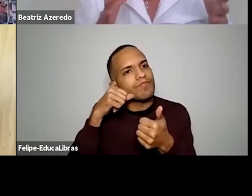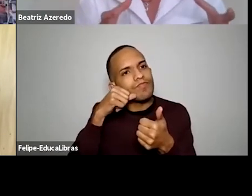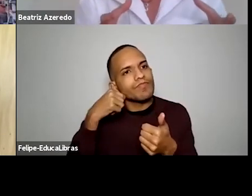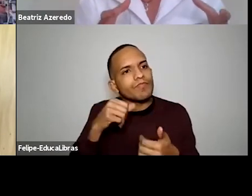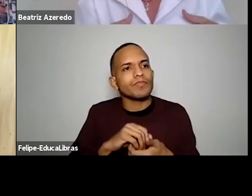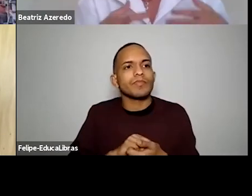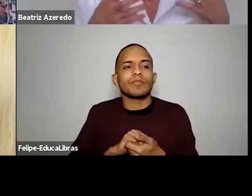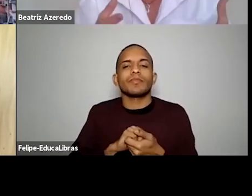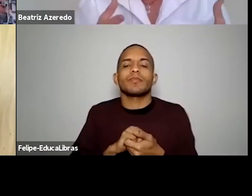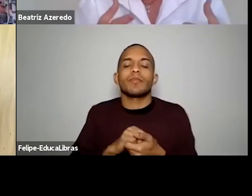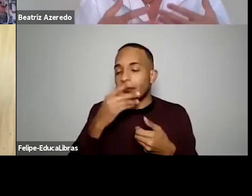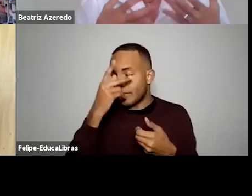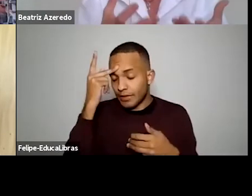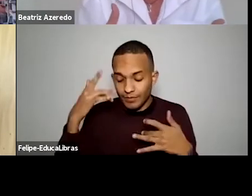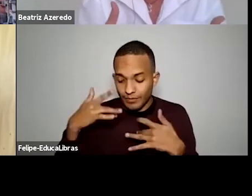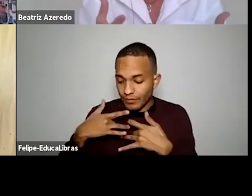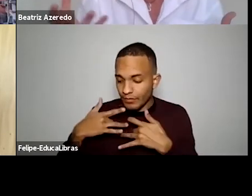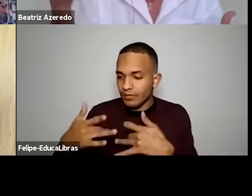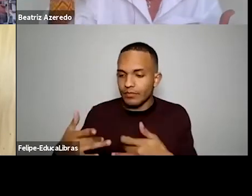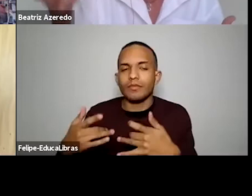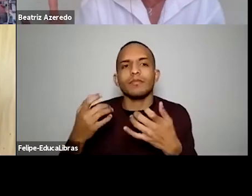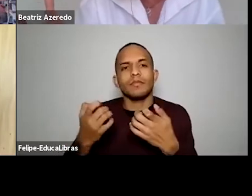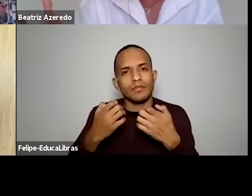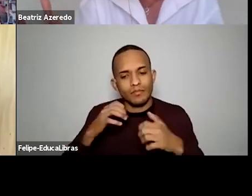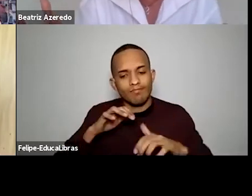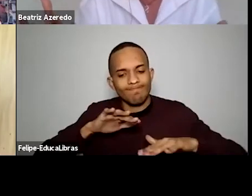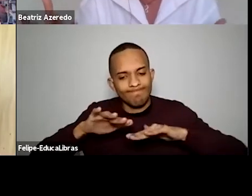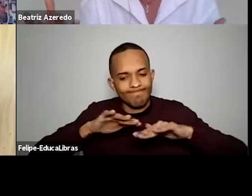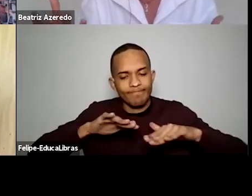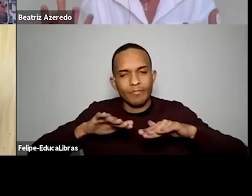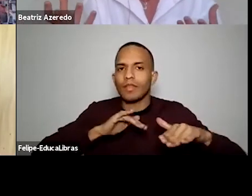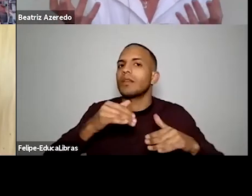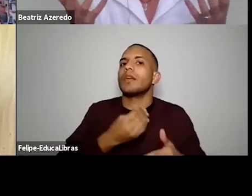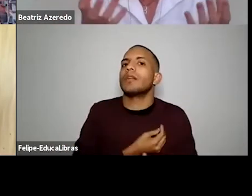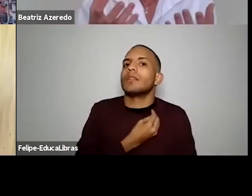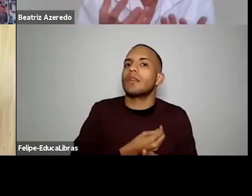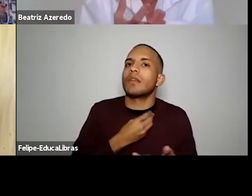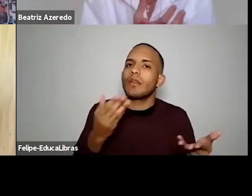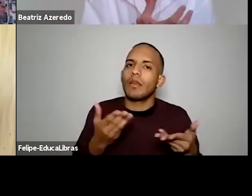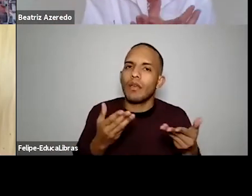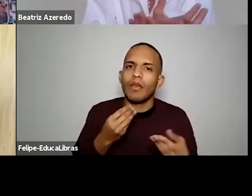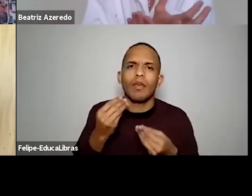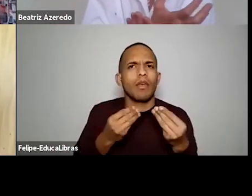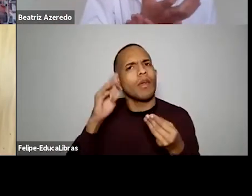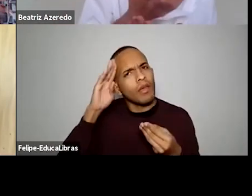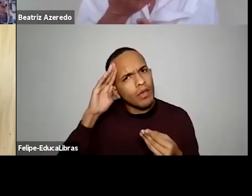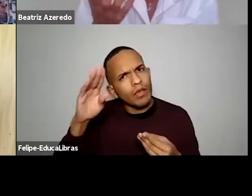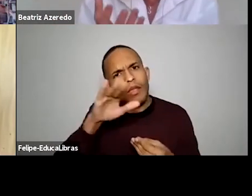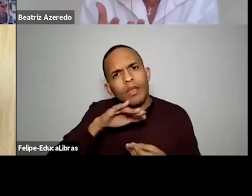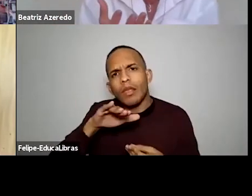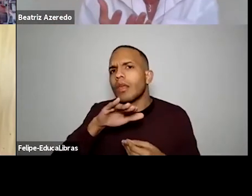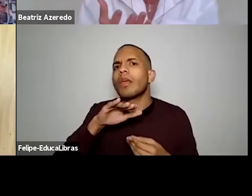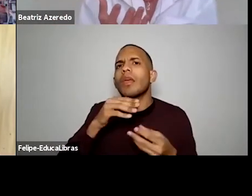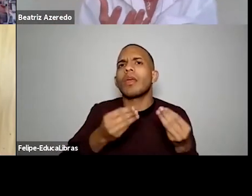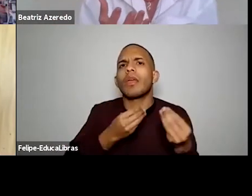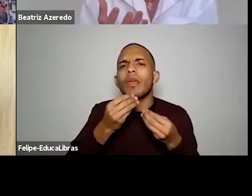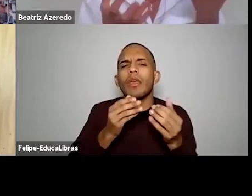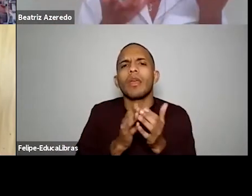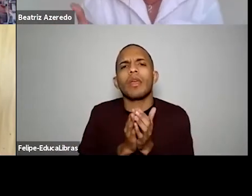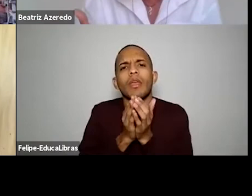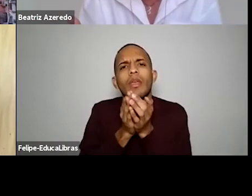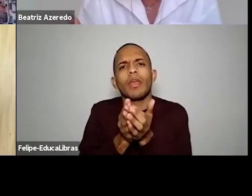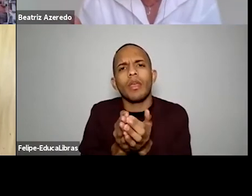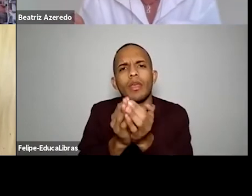do doador, né, que quer doar, que quer se mobilizar com a realidade, né? E principalmente como é que a gente vai navegando